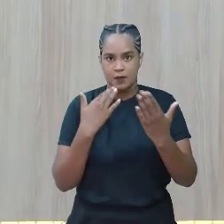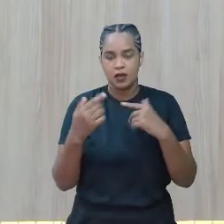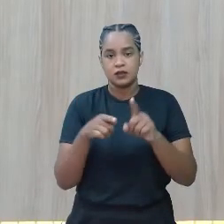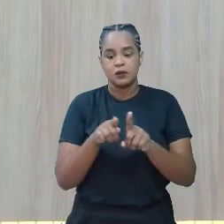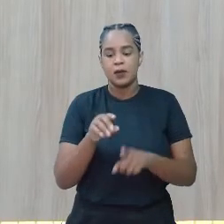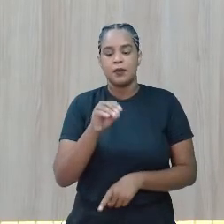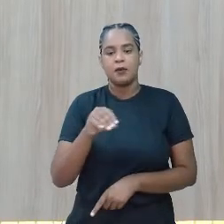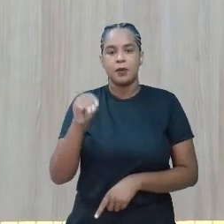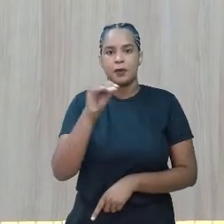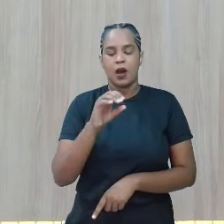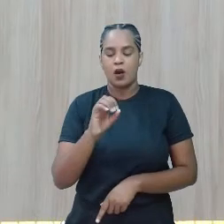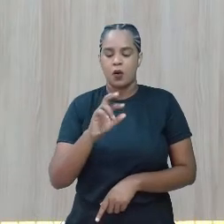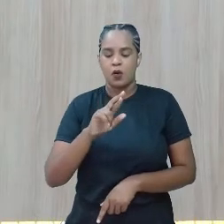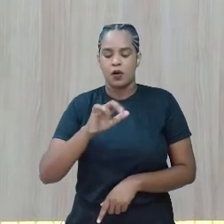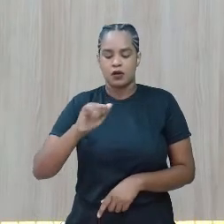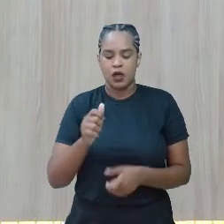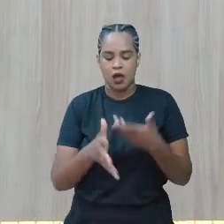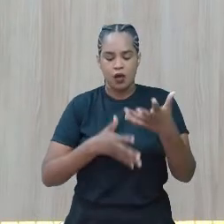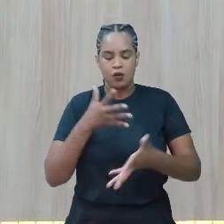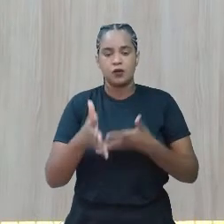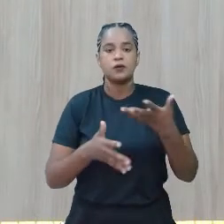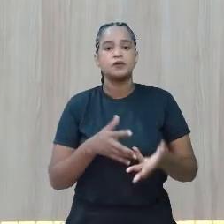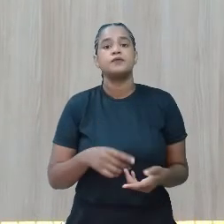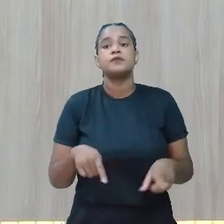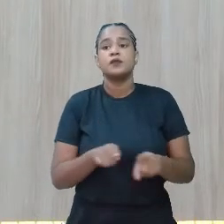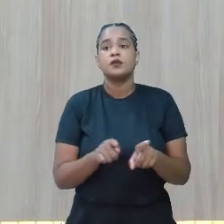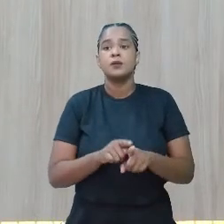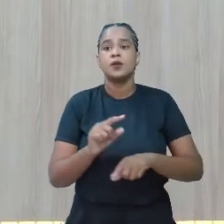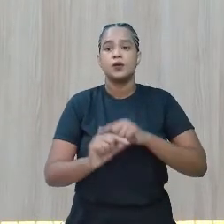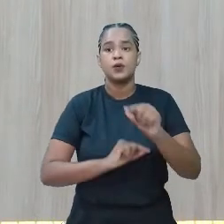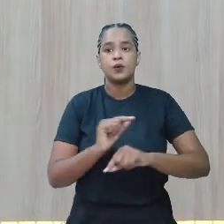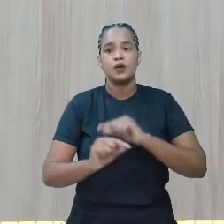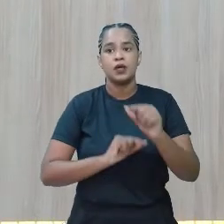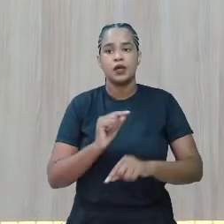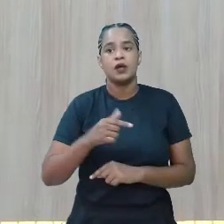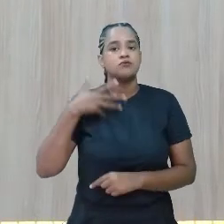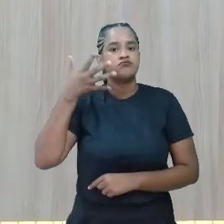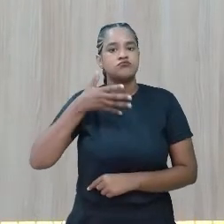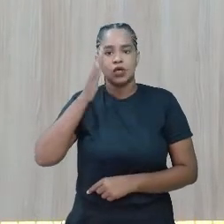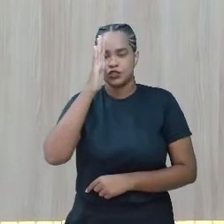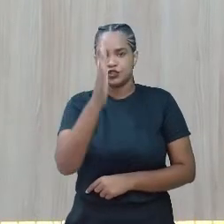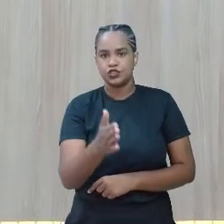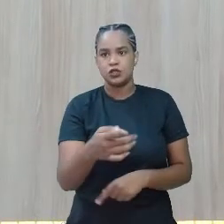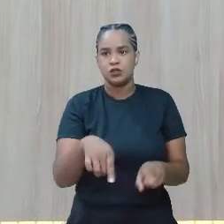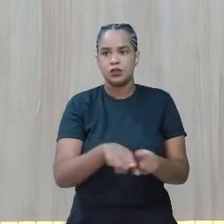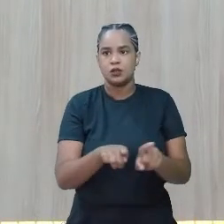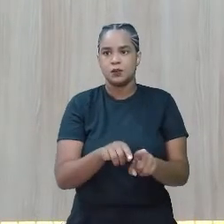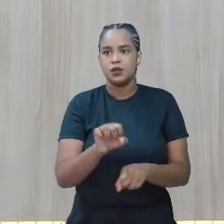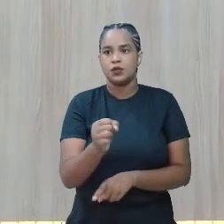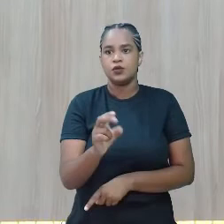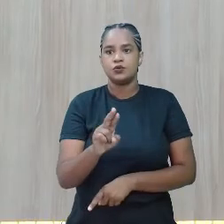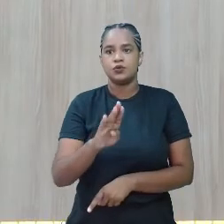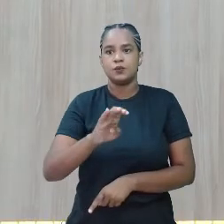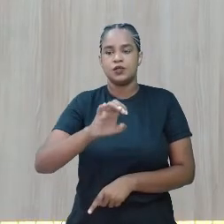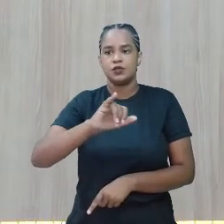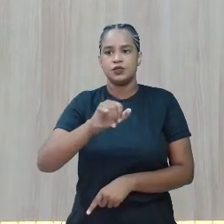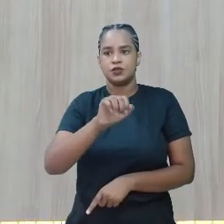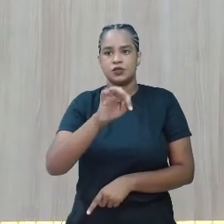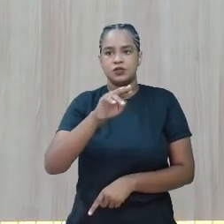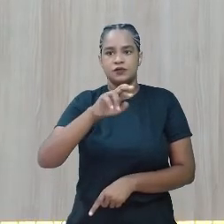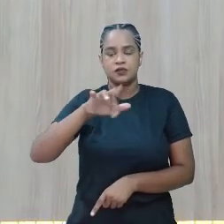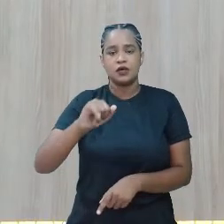Marca do discurso direto e da subjetividade, mescla da linguagem formal